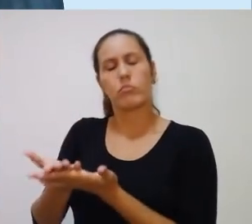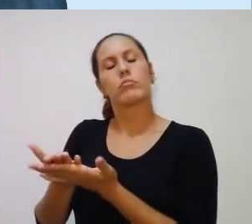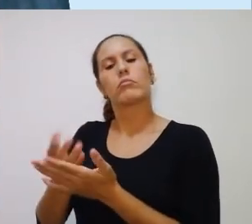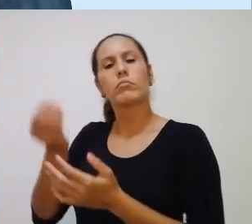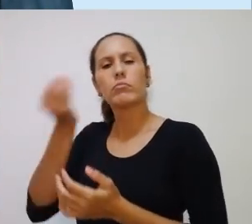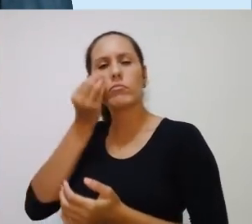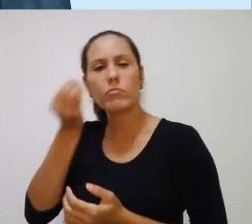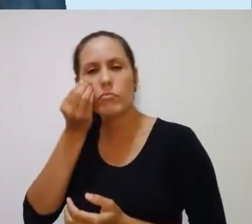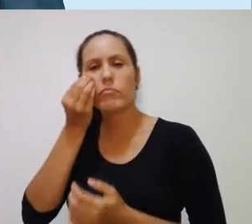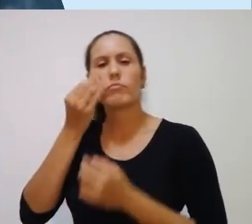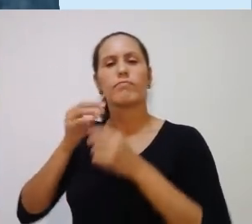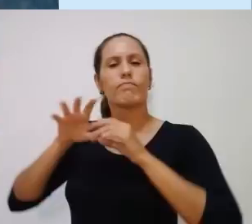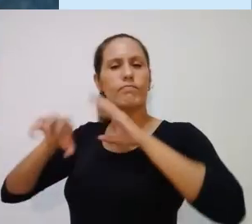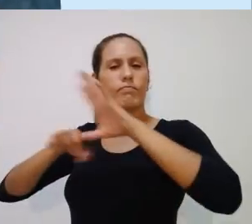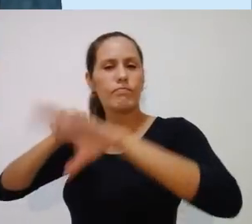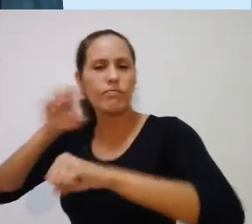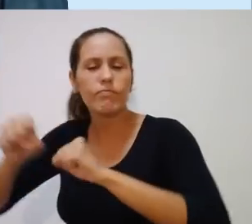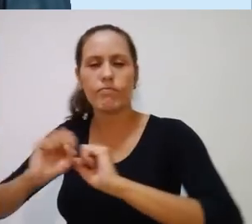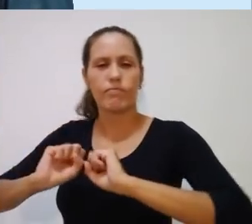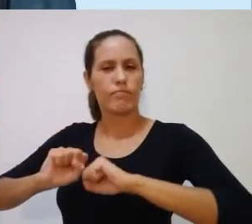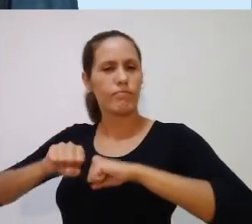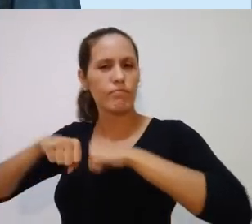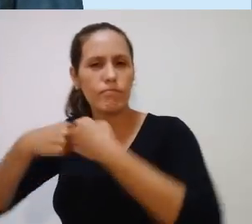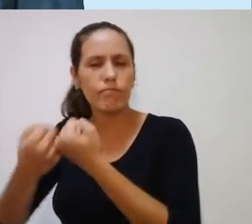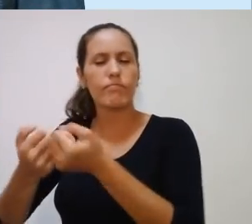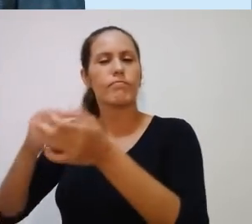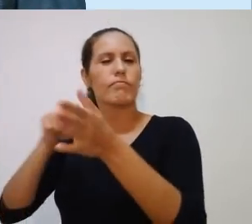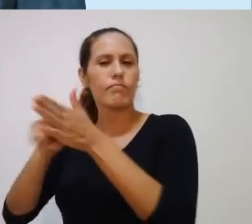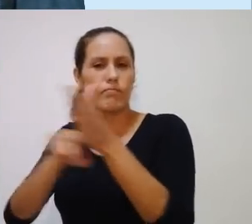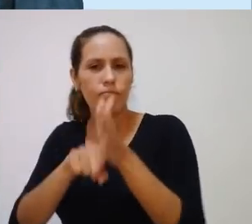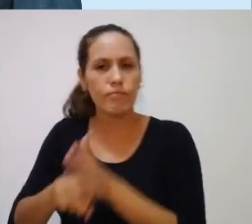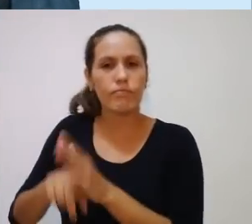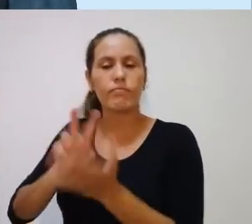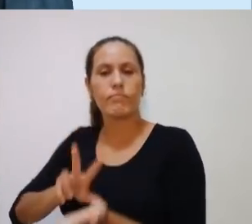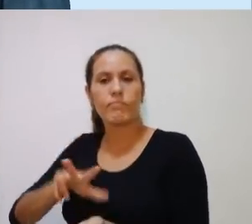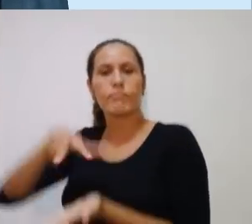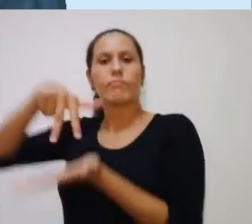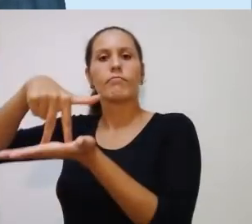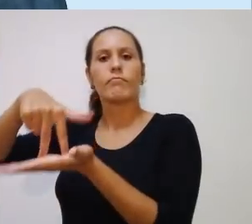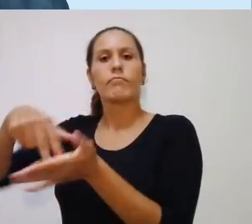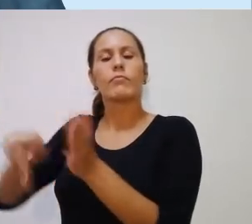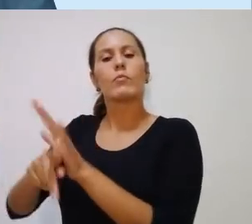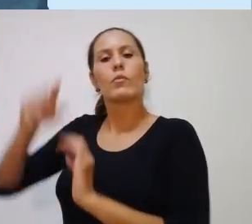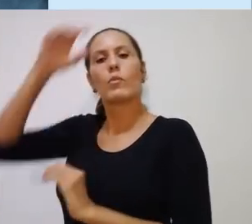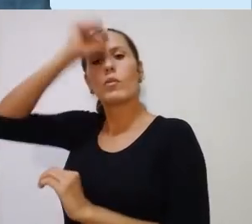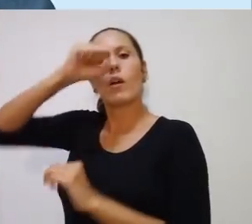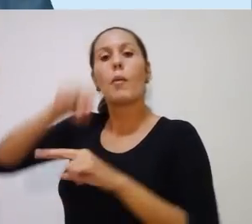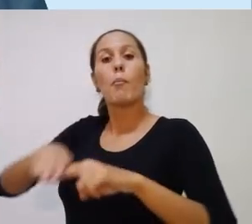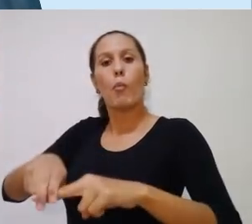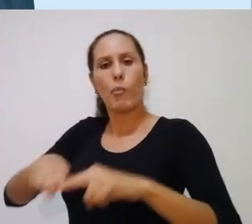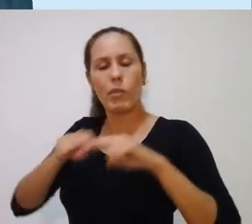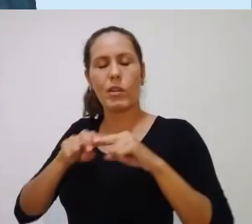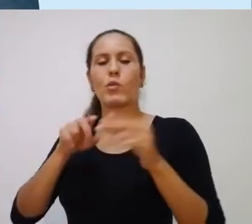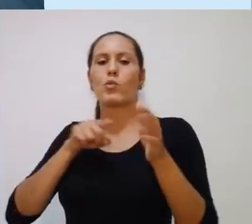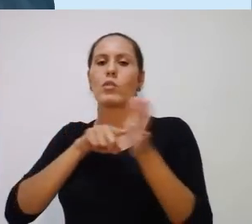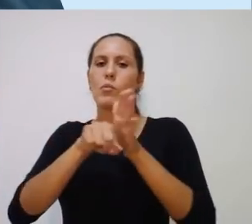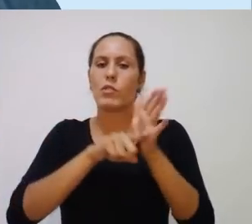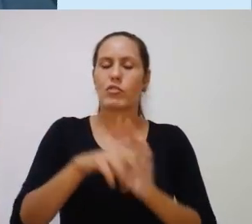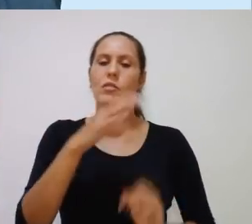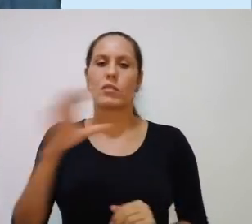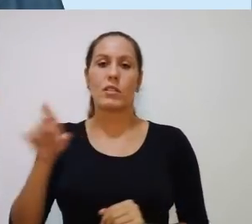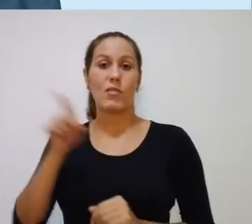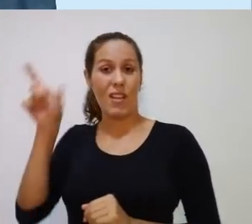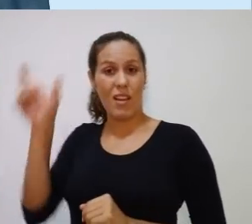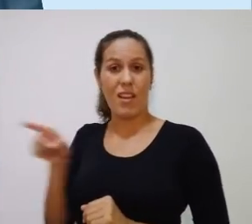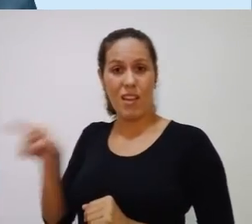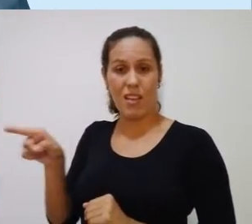estudante pensador, esse estudante que é protagonista da aprendizagem através da pesquisa científica. O professor Flávio é professor